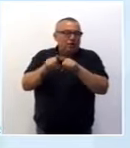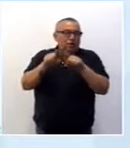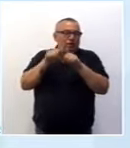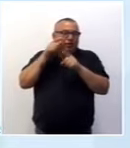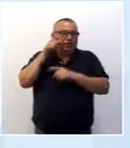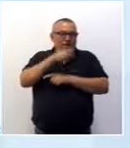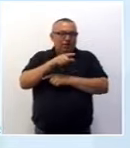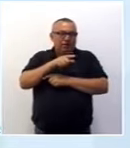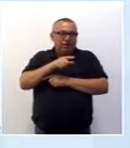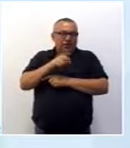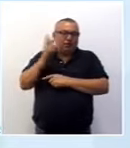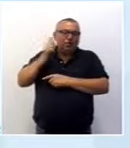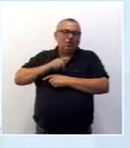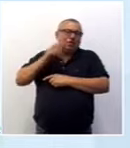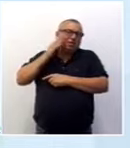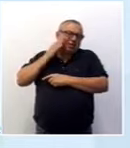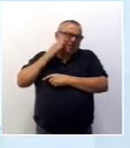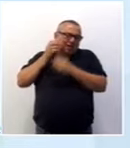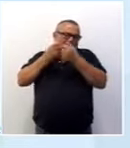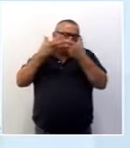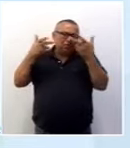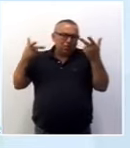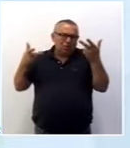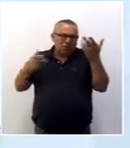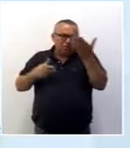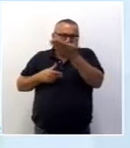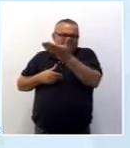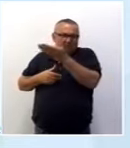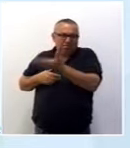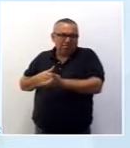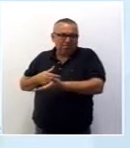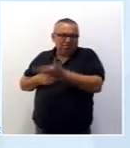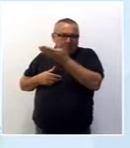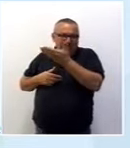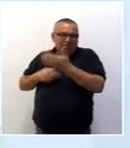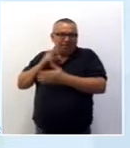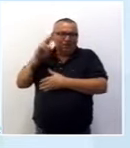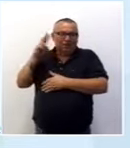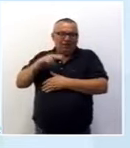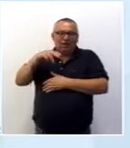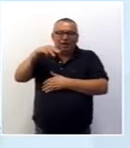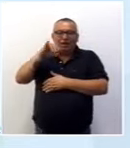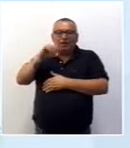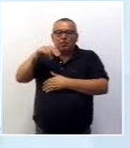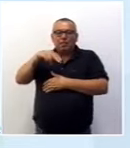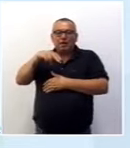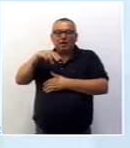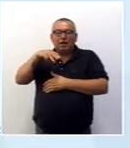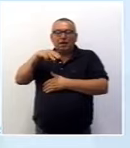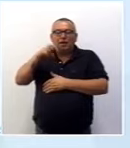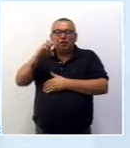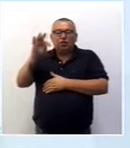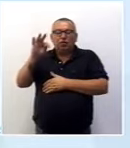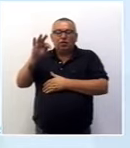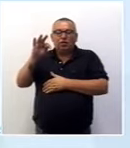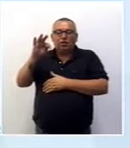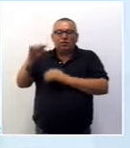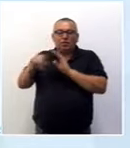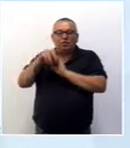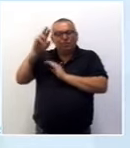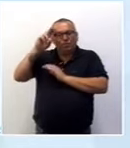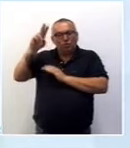gente já consegue entender algumas coisas, tá? Então, o INMET lá é o Instituto Nacional de Meteorologia, né, que é o dono da imagem,